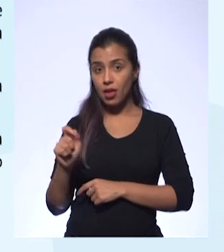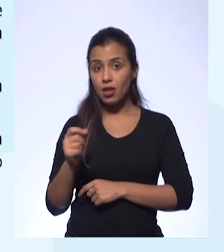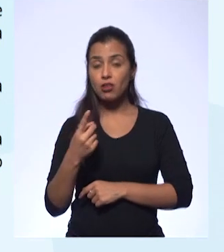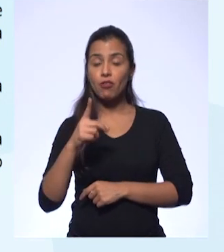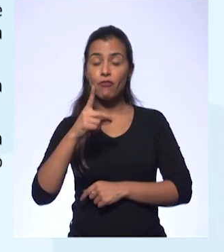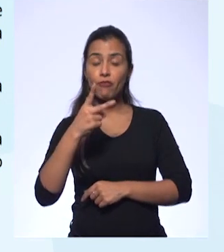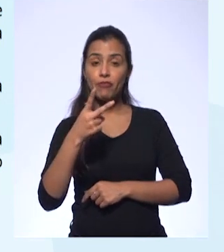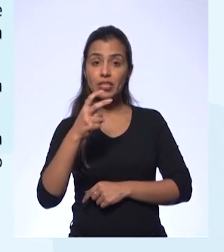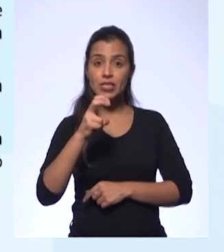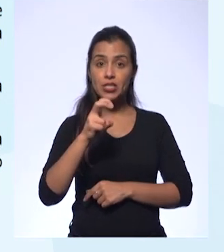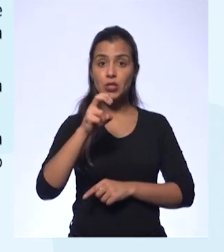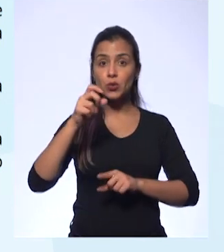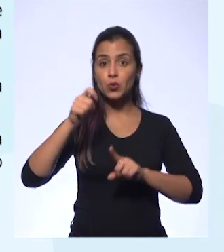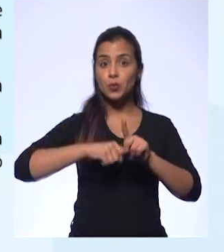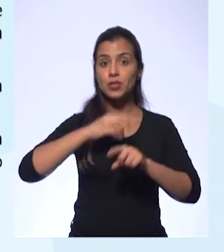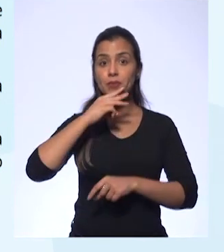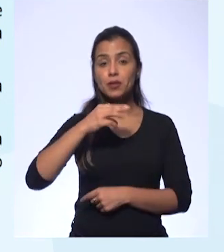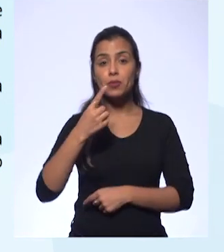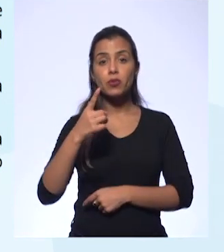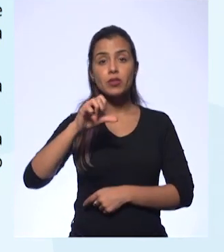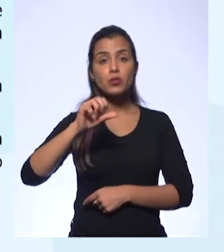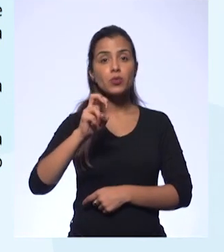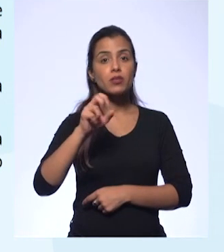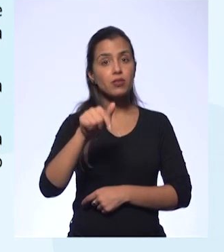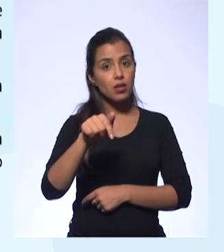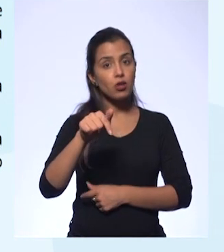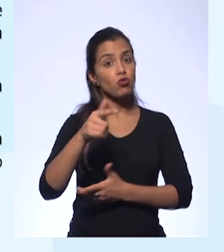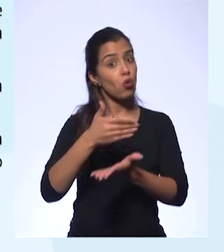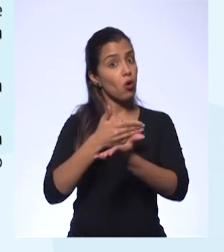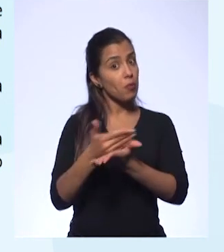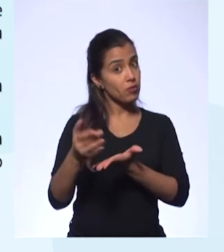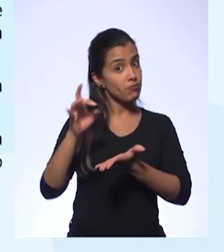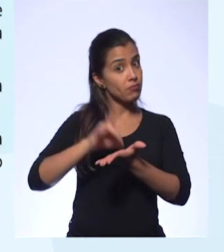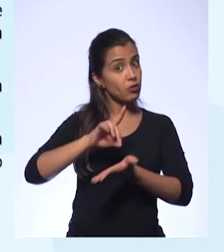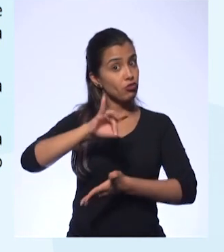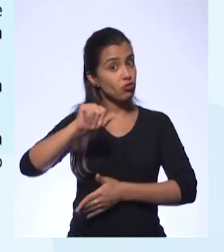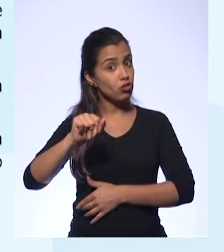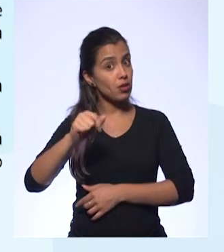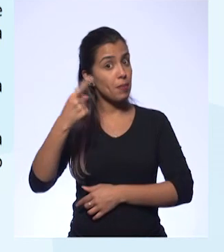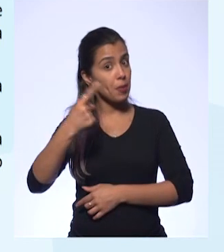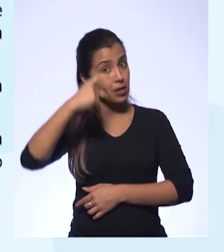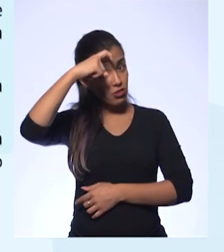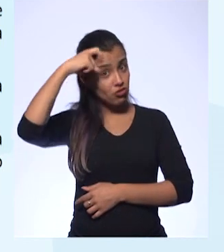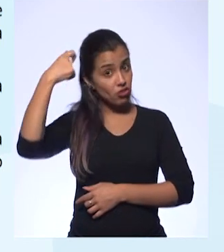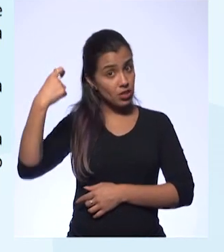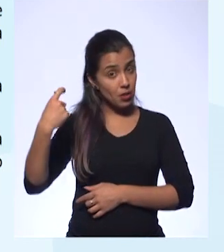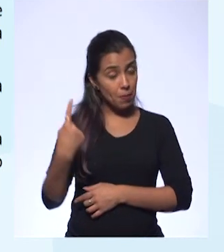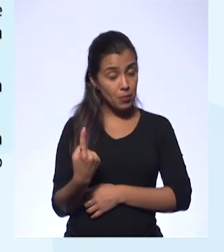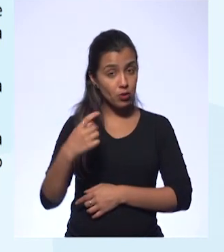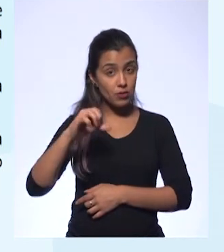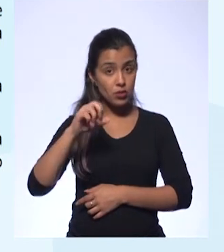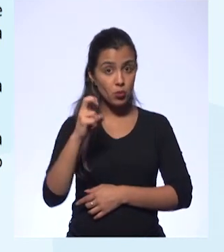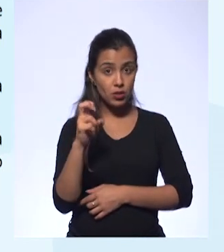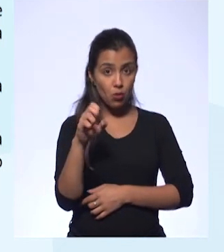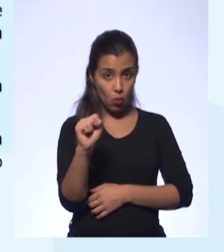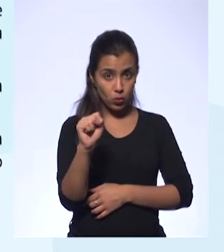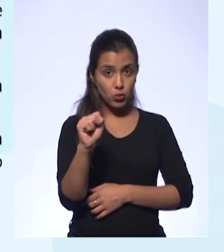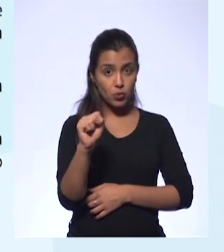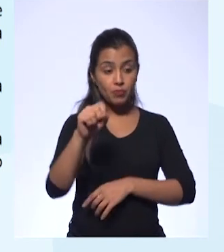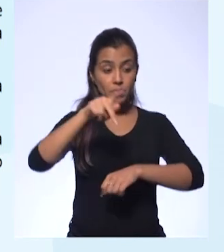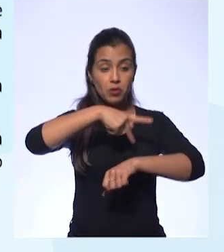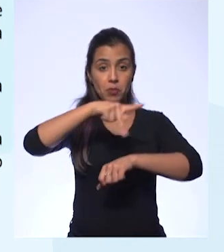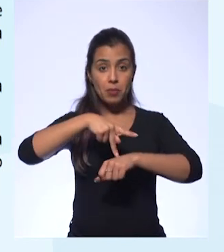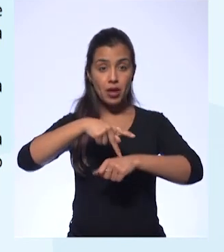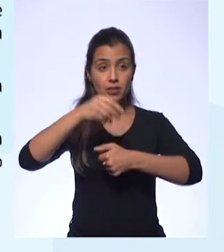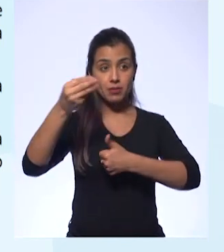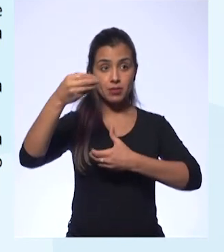de 1957. Ele entra em vigor em 1º de janeiro de 1958. Os países